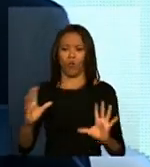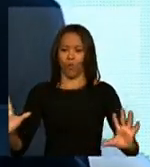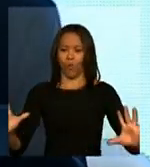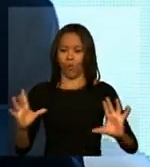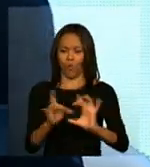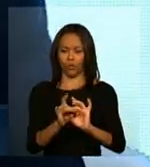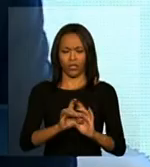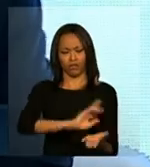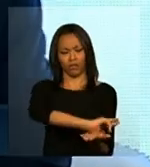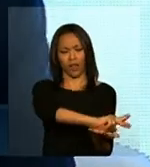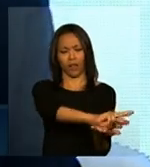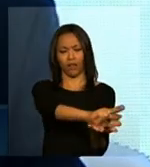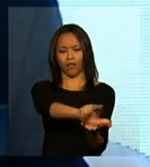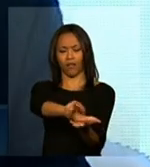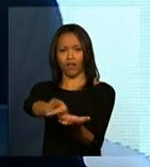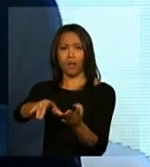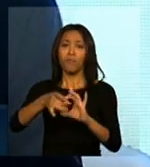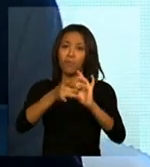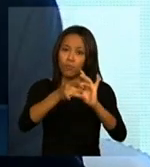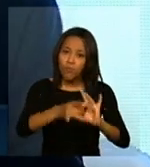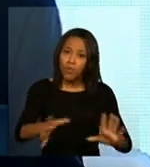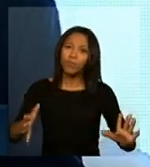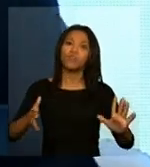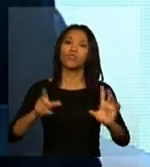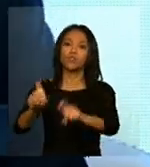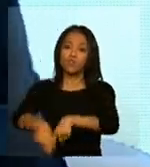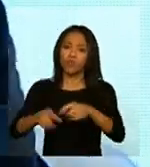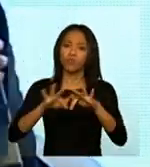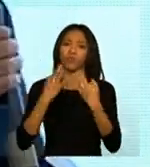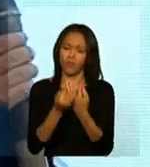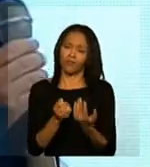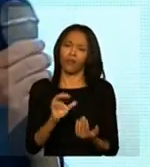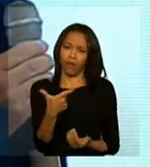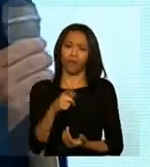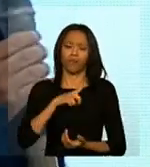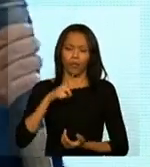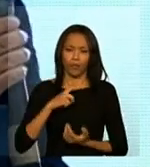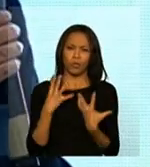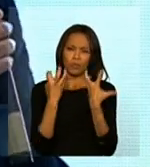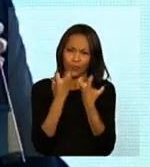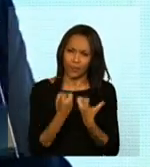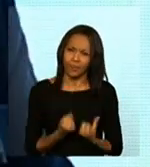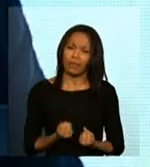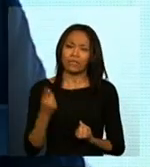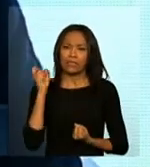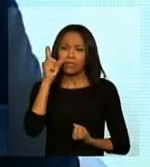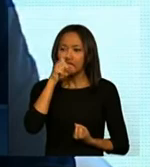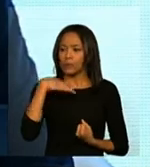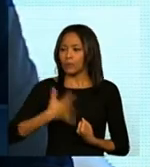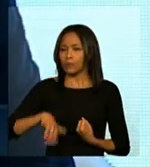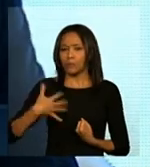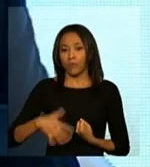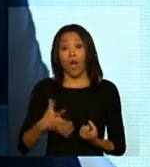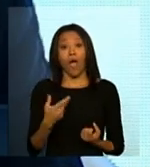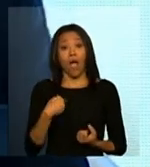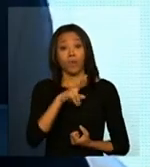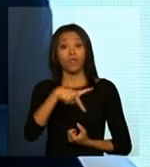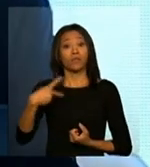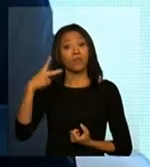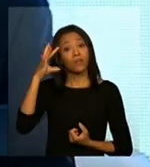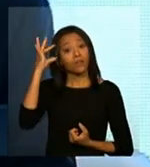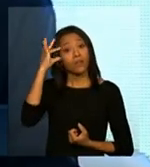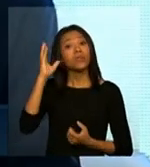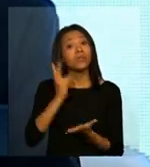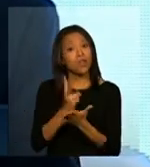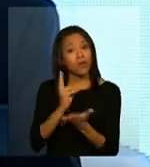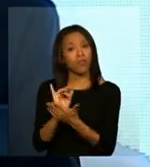agricultura familiar, por mais dificuldades que tenhamos e temos, né, a presidenta Dilma sempre diz, é a primeira a